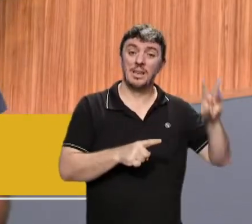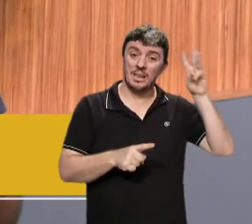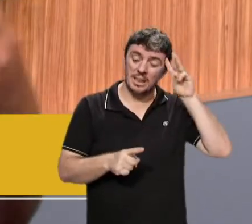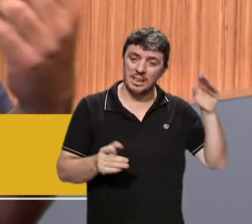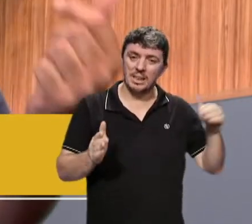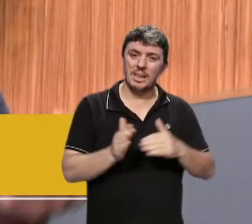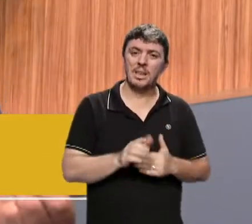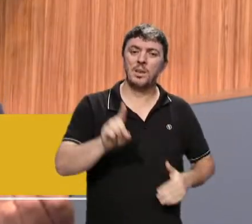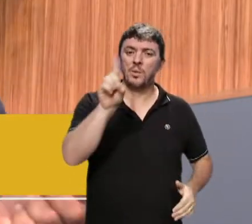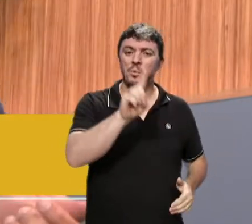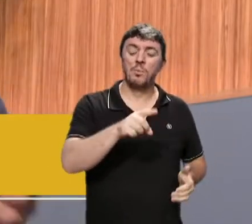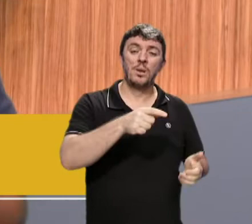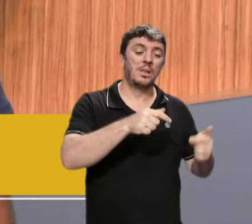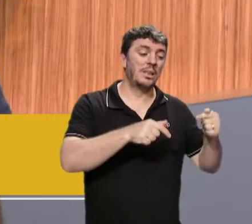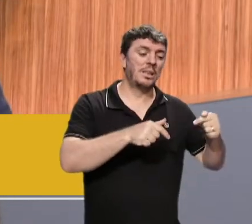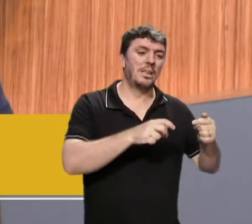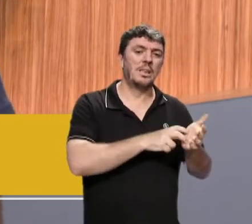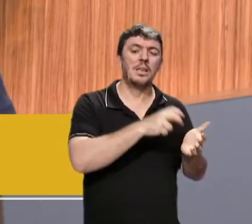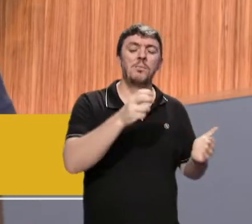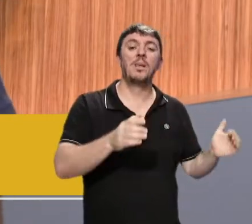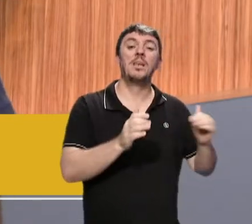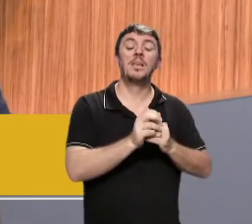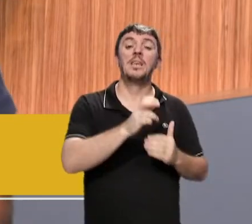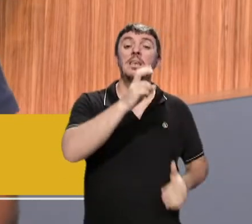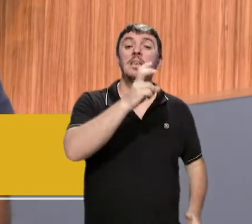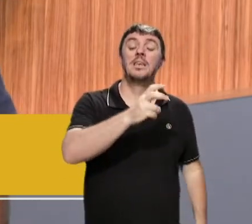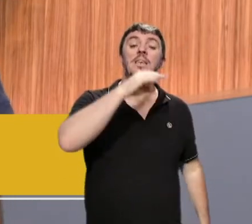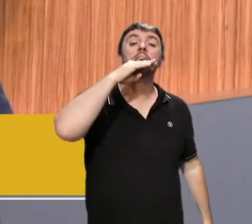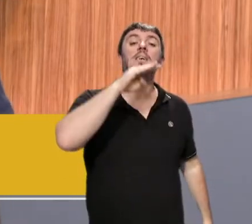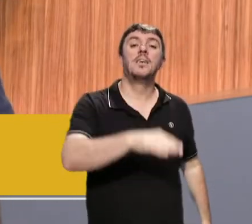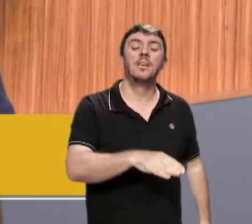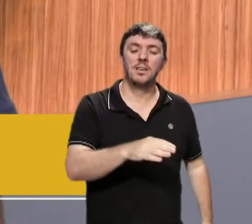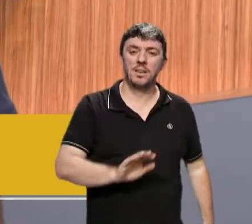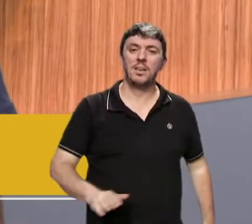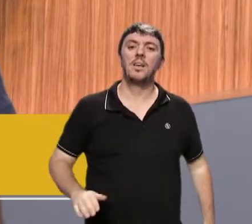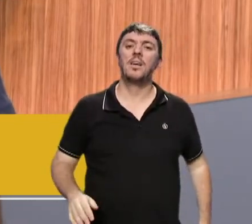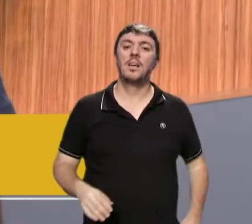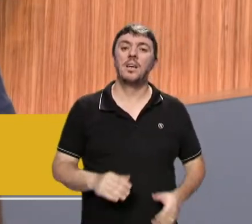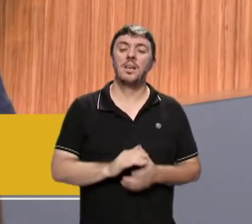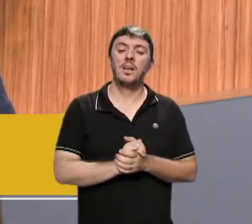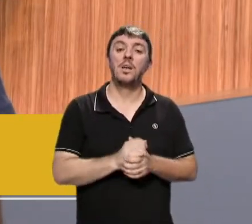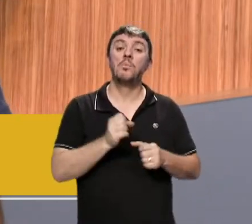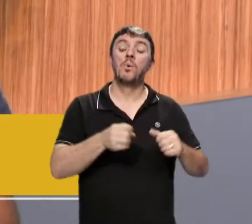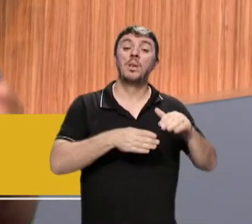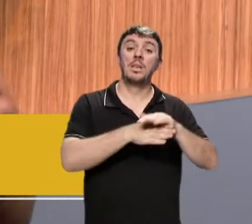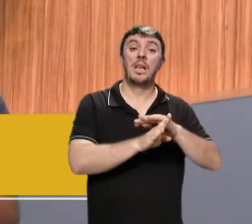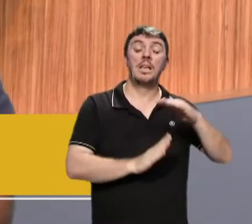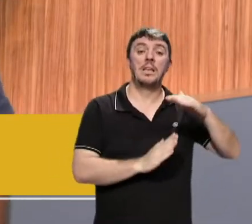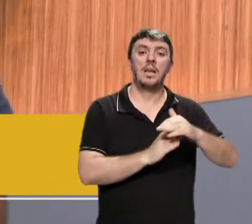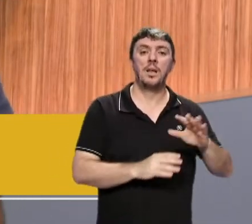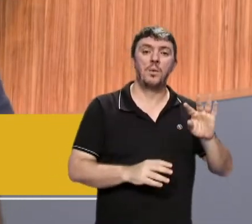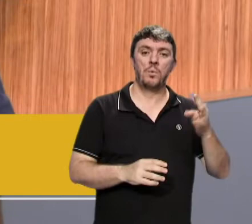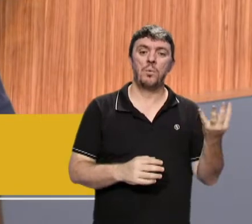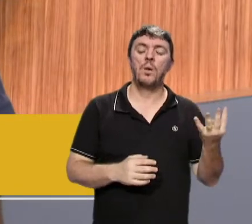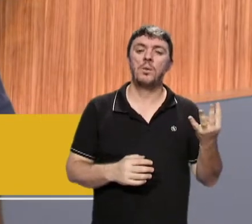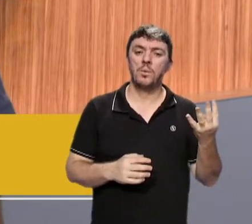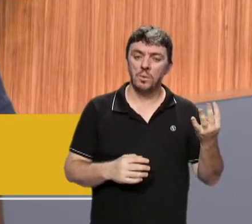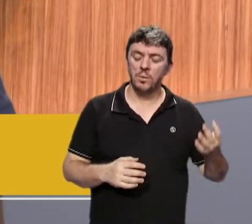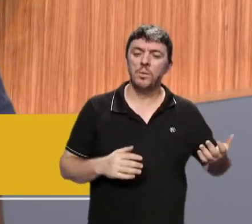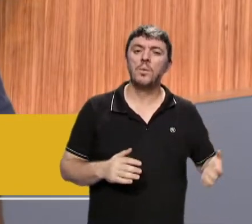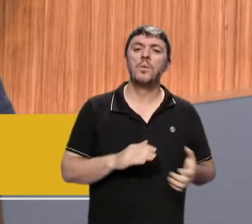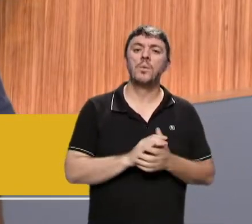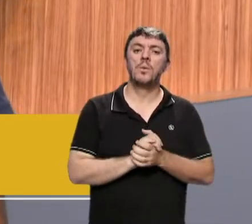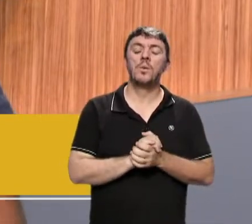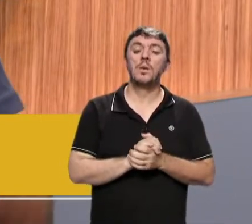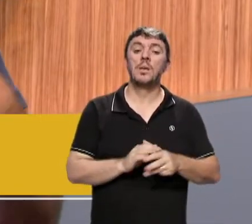a domingo, das 7 horas da manhã até as 5 horas da tarde, com entrada permitida até as 4 horas da tarde. O acesso ao parque continua liberado